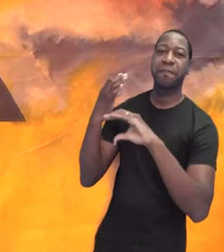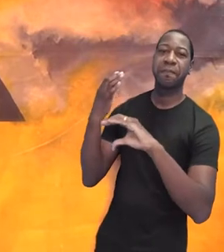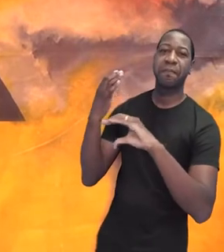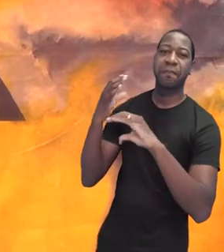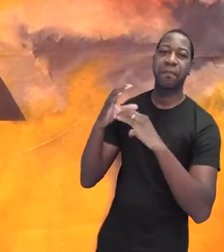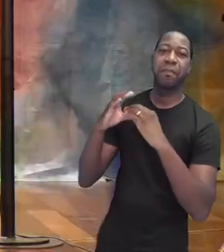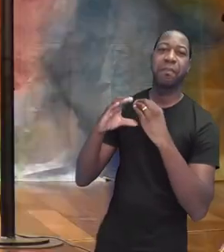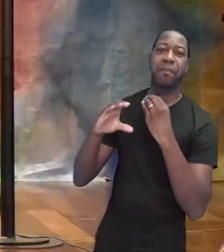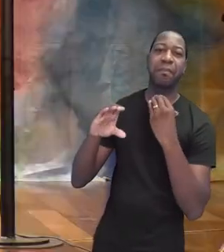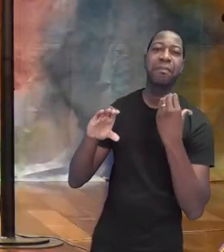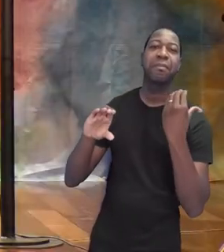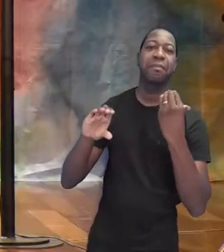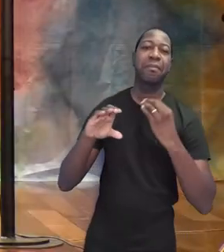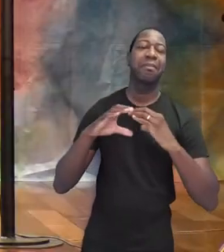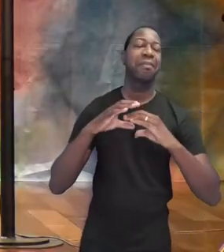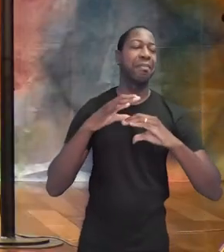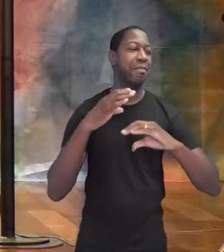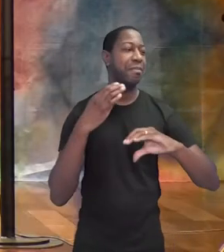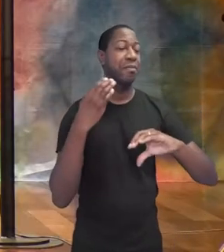Manipanso, só não penso.